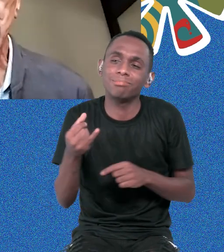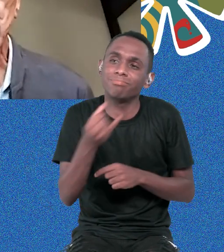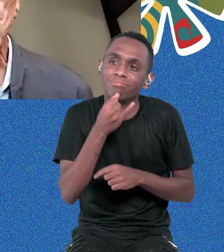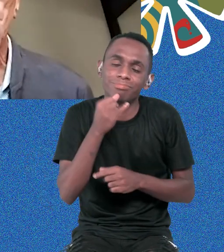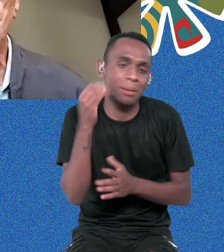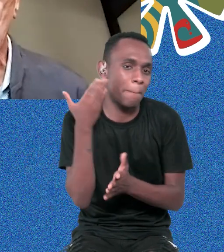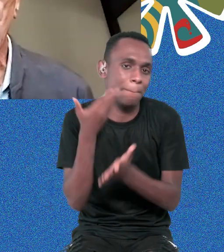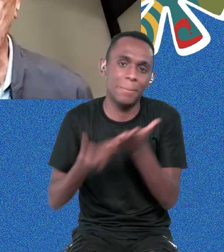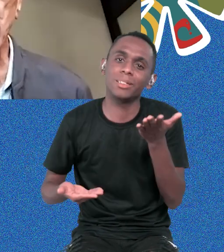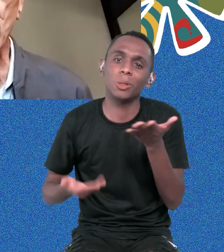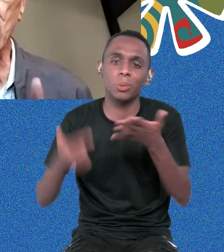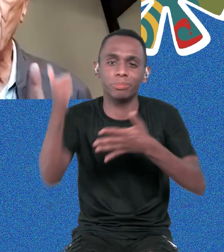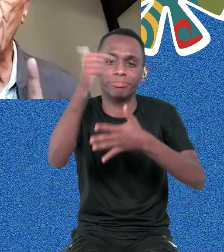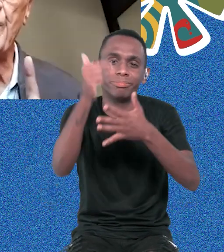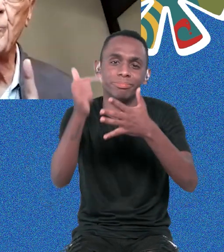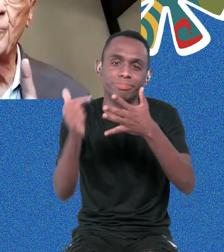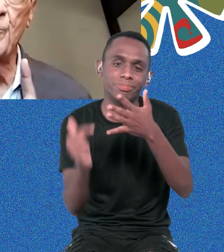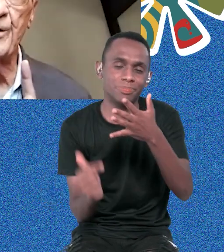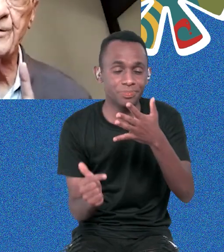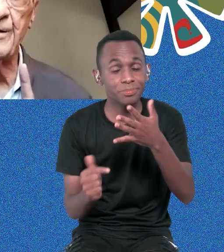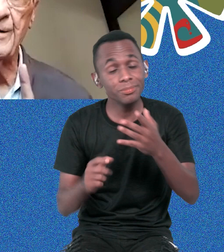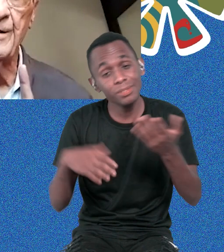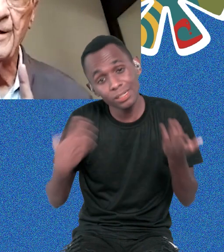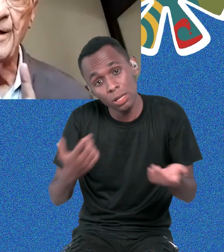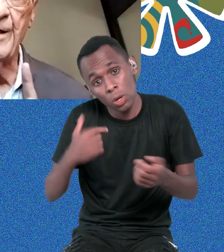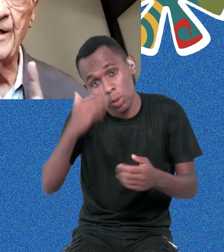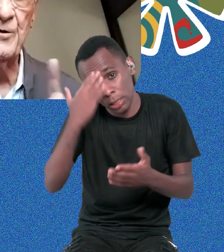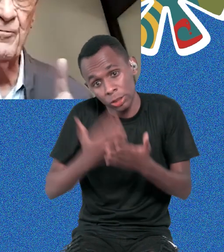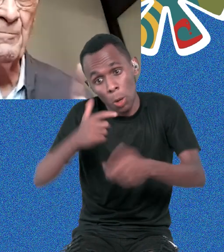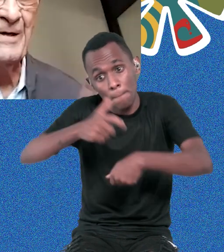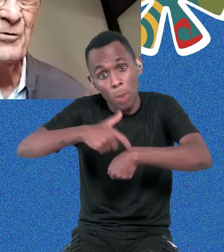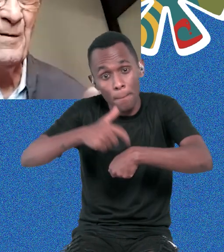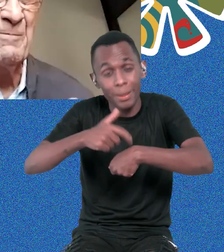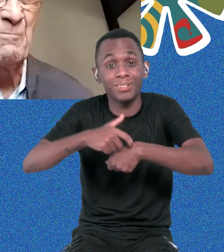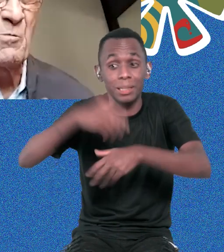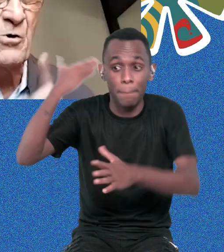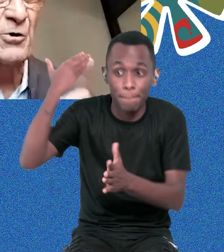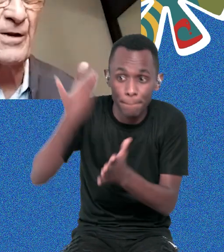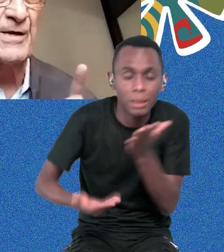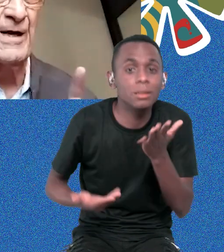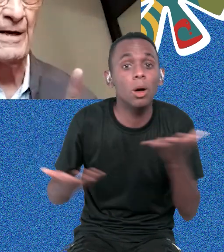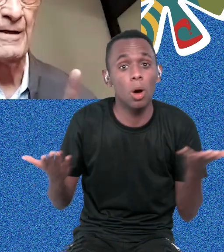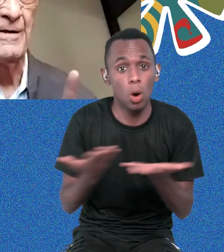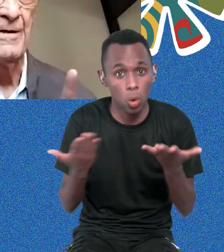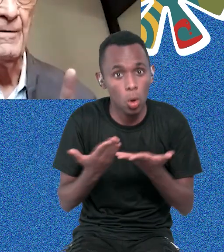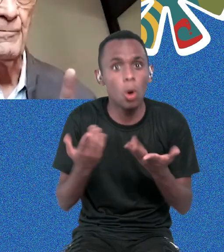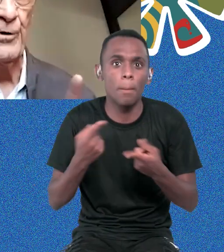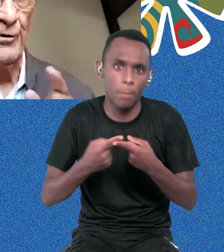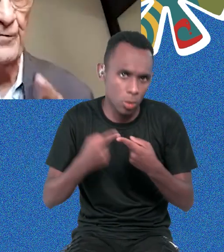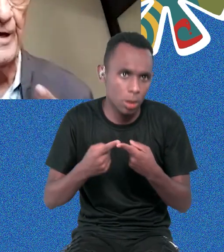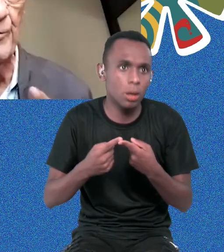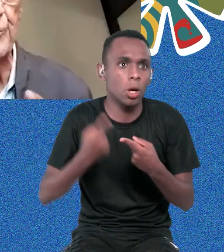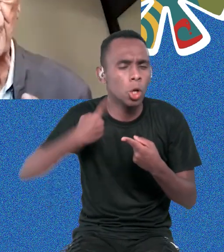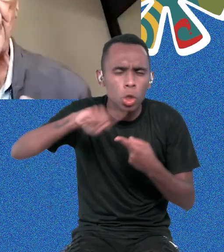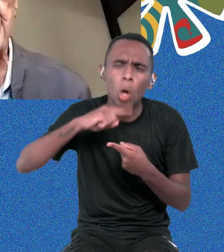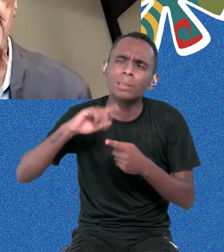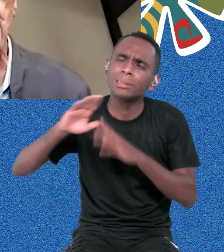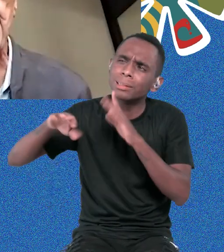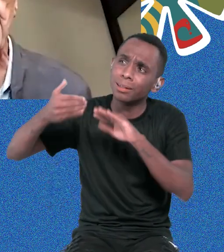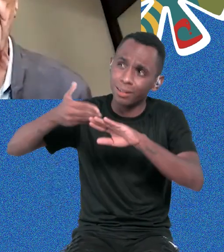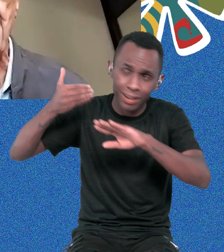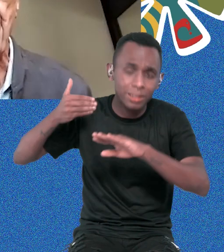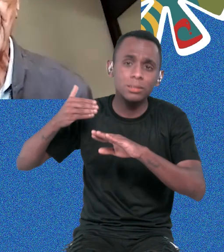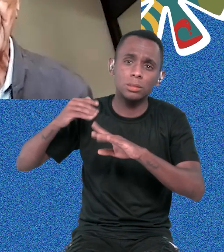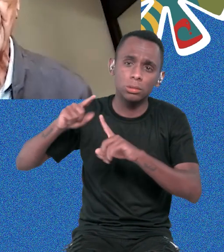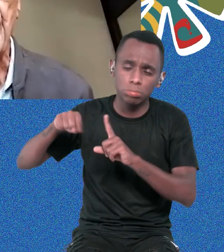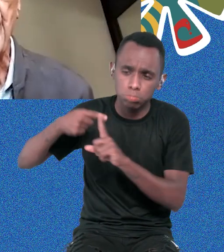perdido. Eu acho que num momento como este, em que isso foi perdido de maneira muito radical, porque nós víamos conquistando